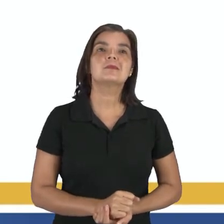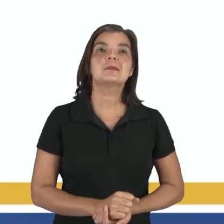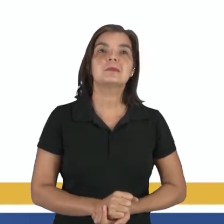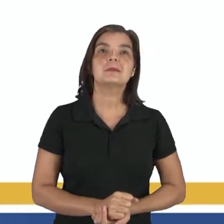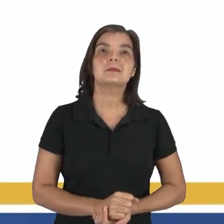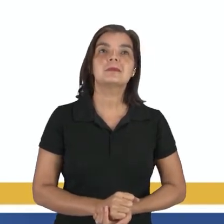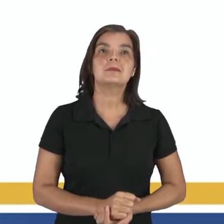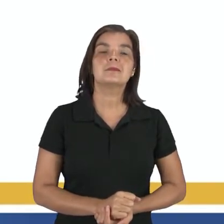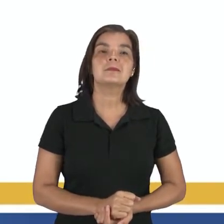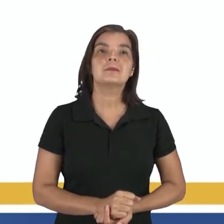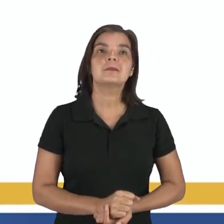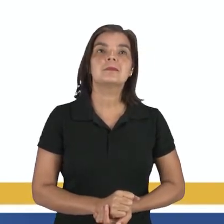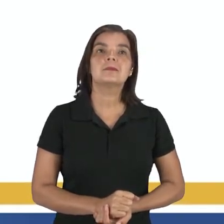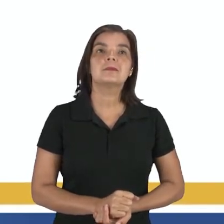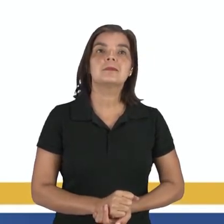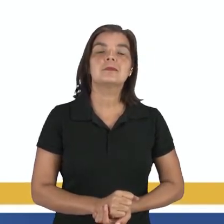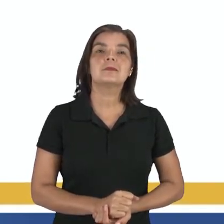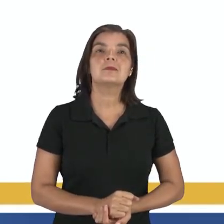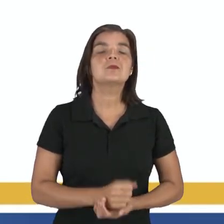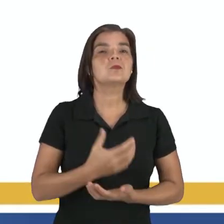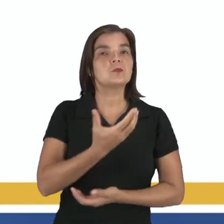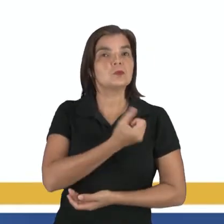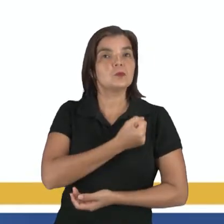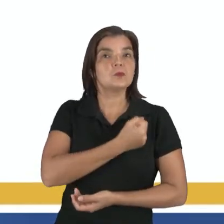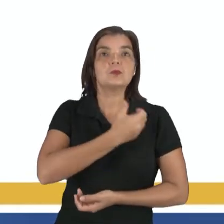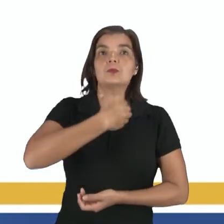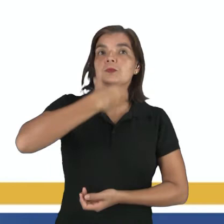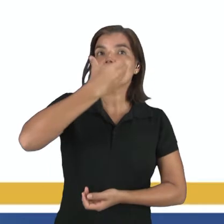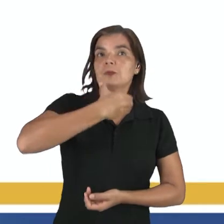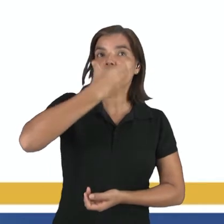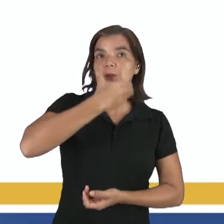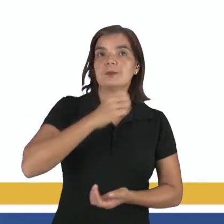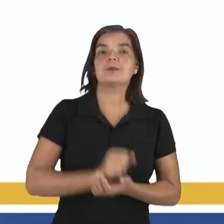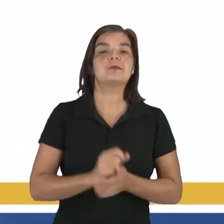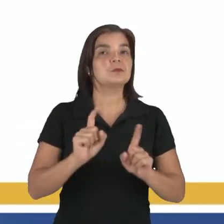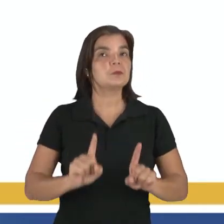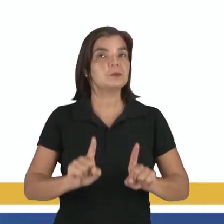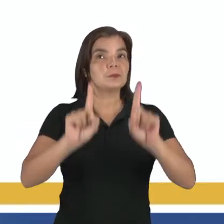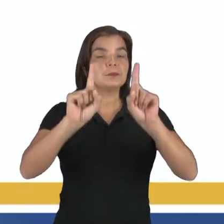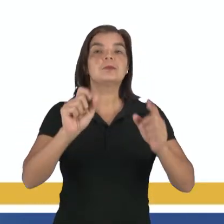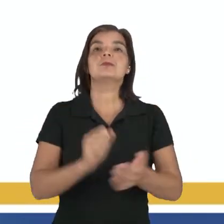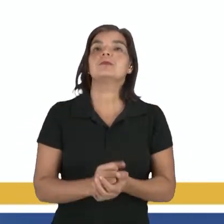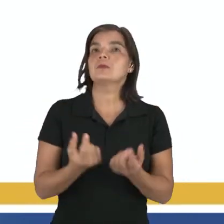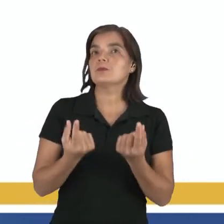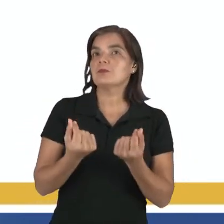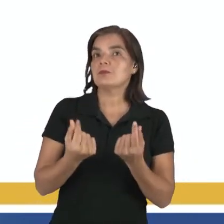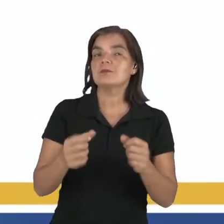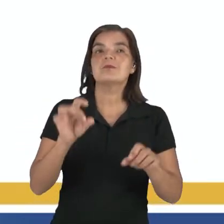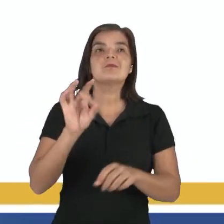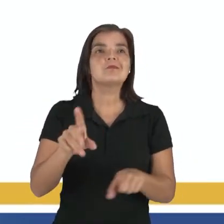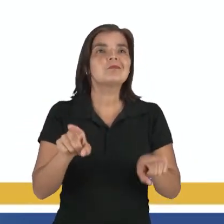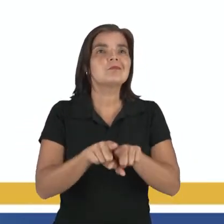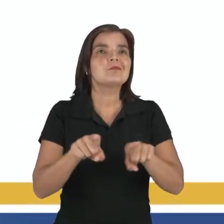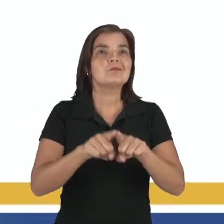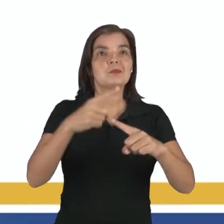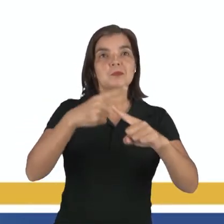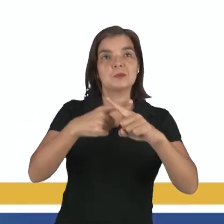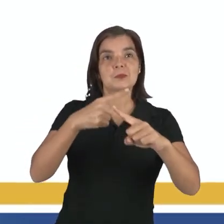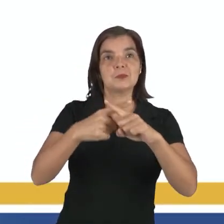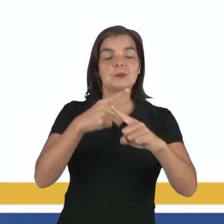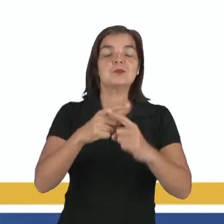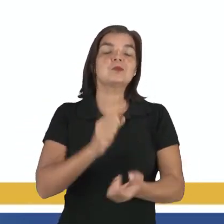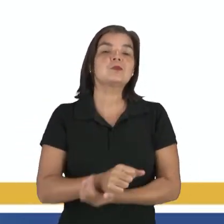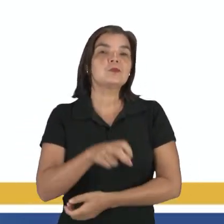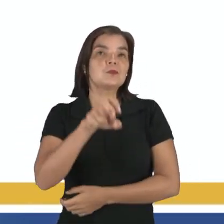bom então vamos lá e com o número de maçãs é diretamente proporcional ao preço basta